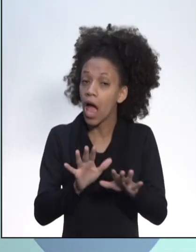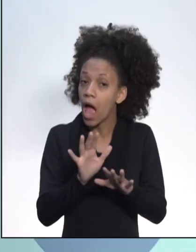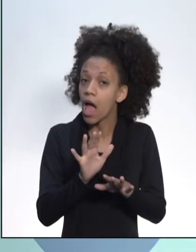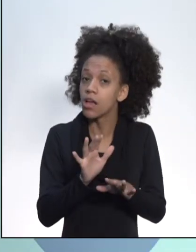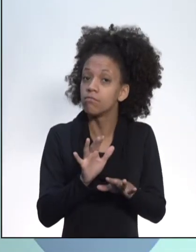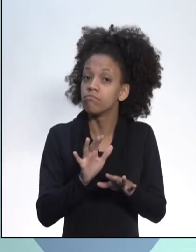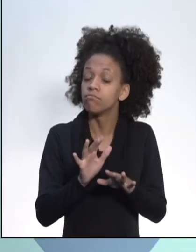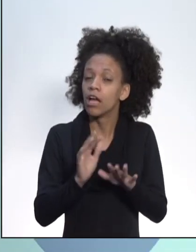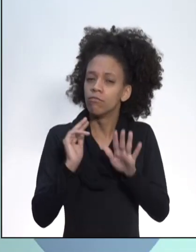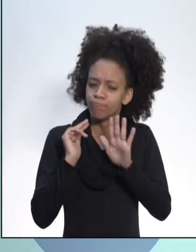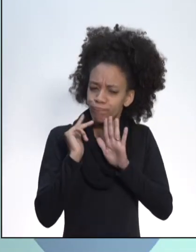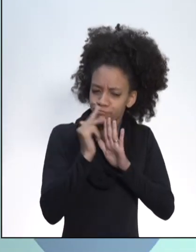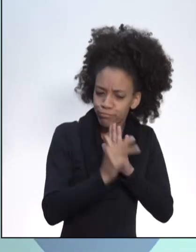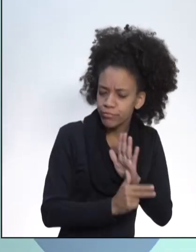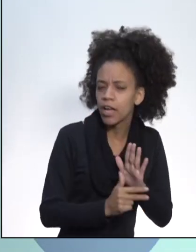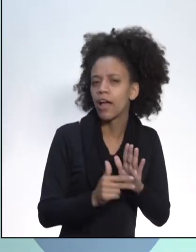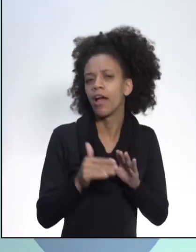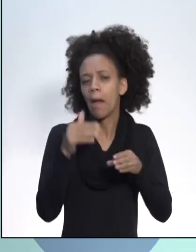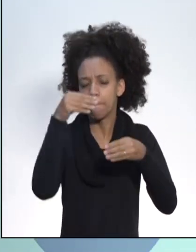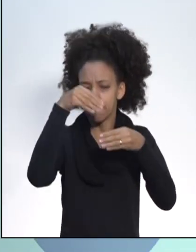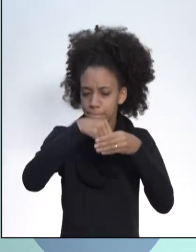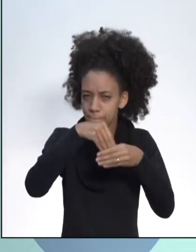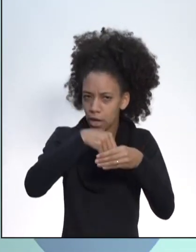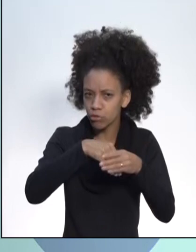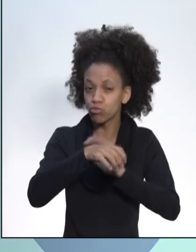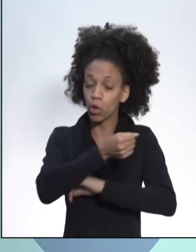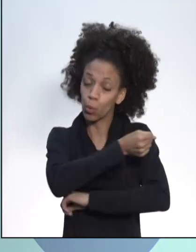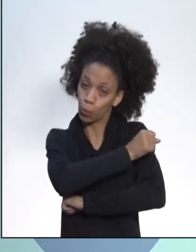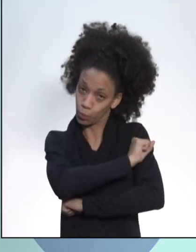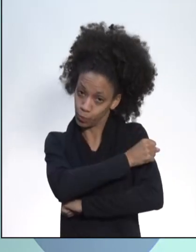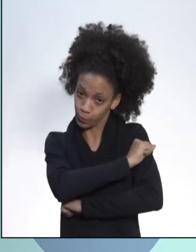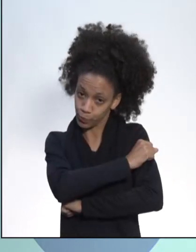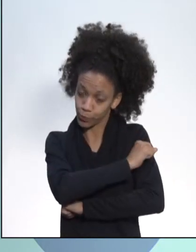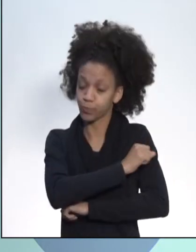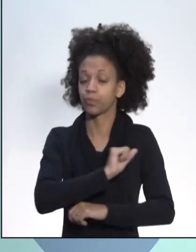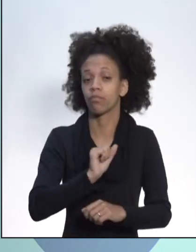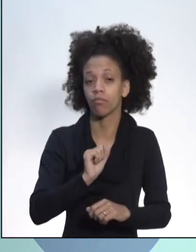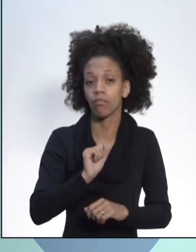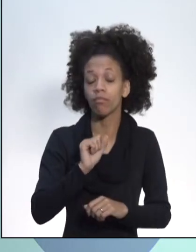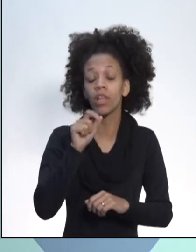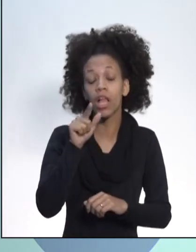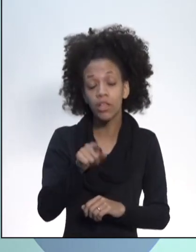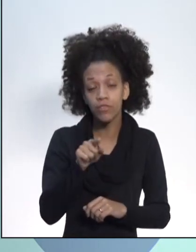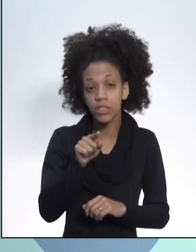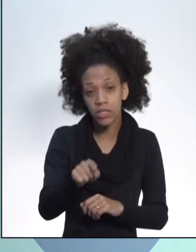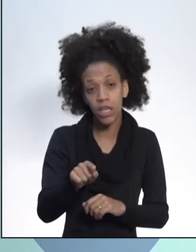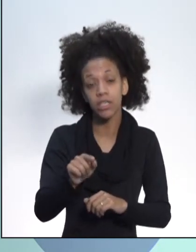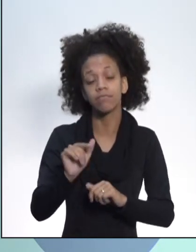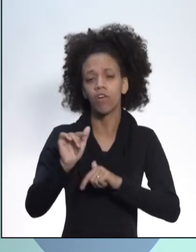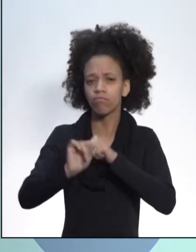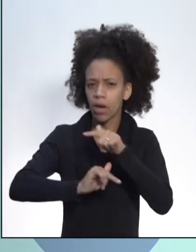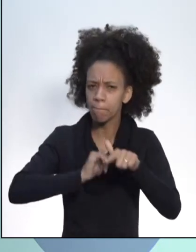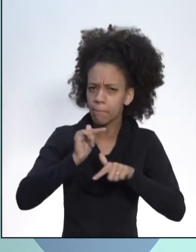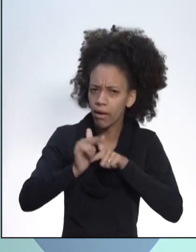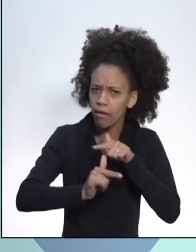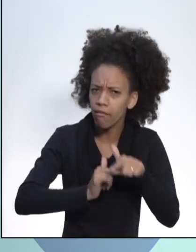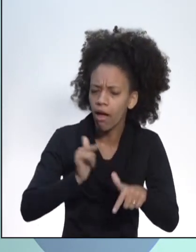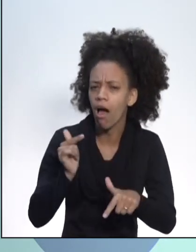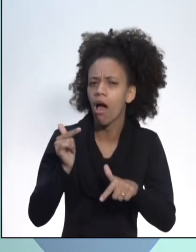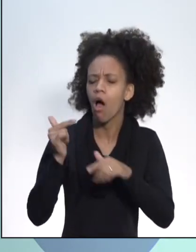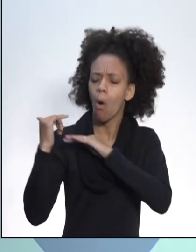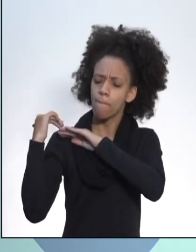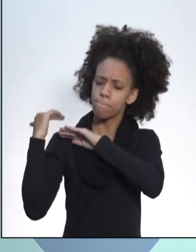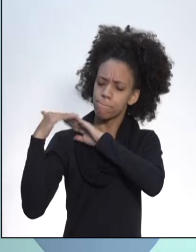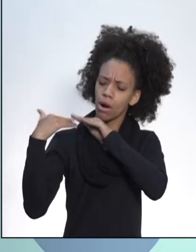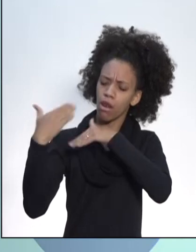elas fazem parte do 8º ano, e vocês vão trabalhar ao longo do ano